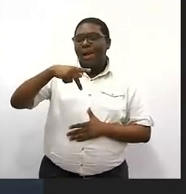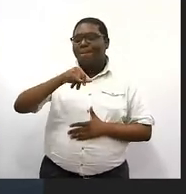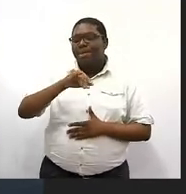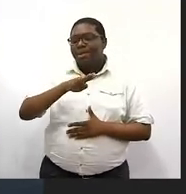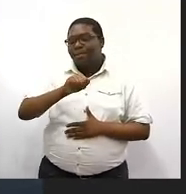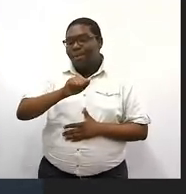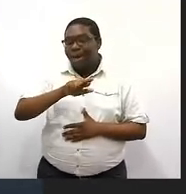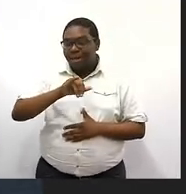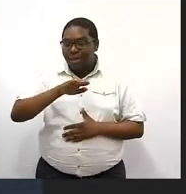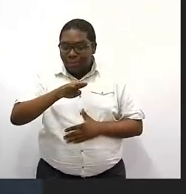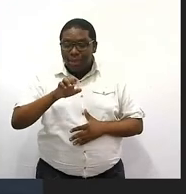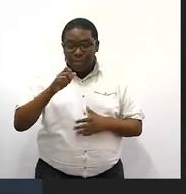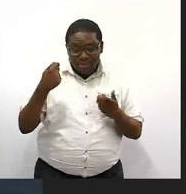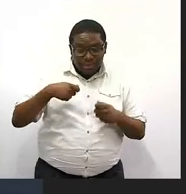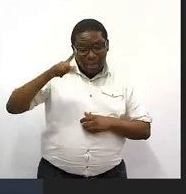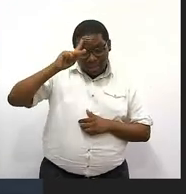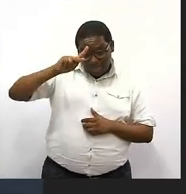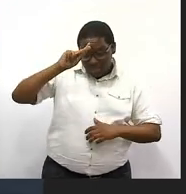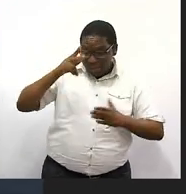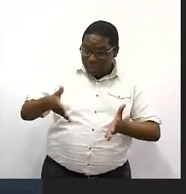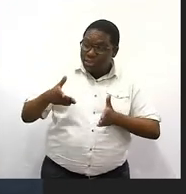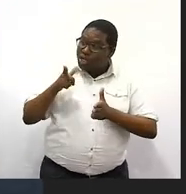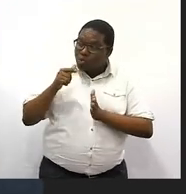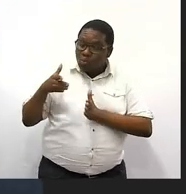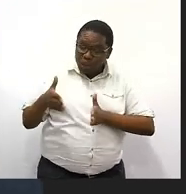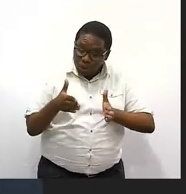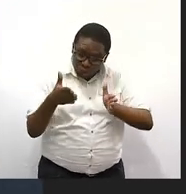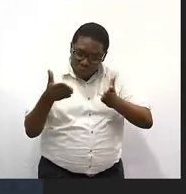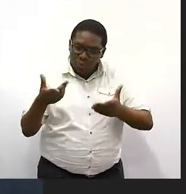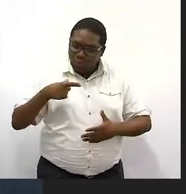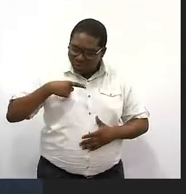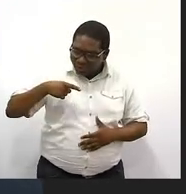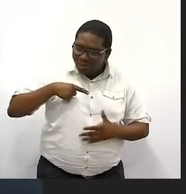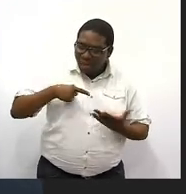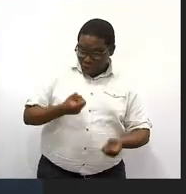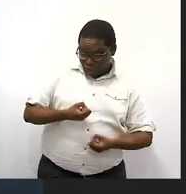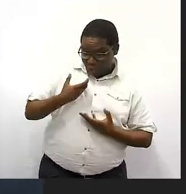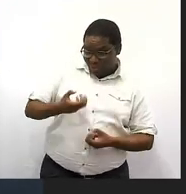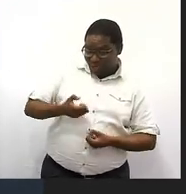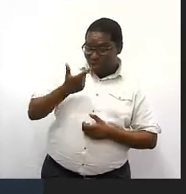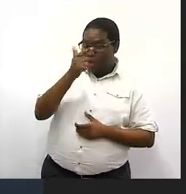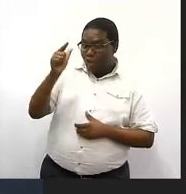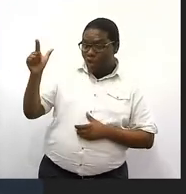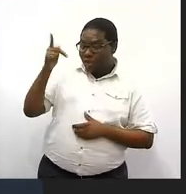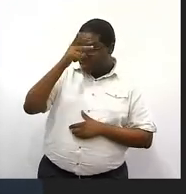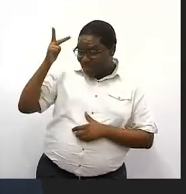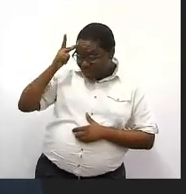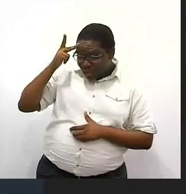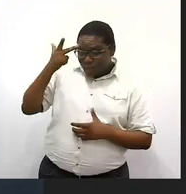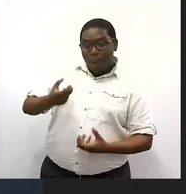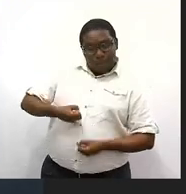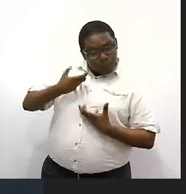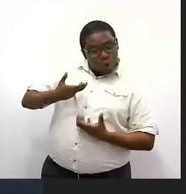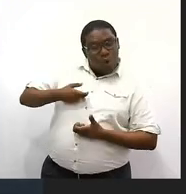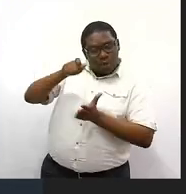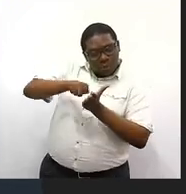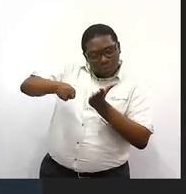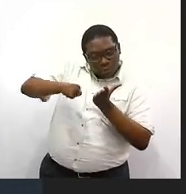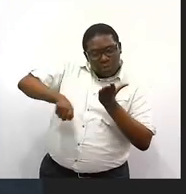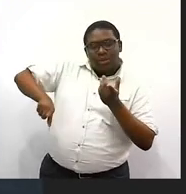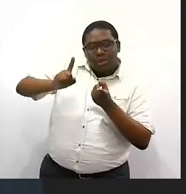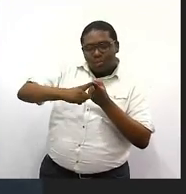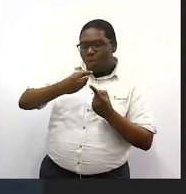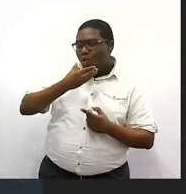lembrar que esse rio Capibaribe, ele vai servir de inspiração para grandes outros escritores, como é o caso do Manuel Bandeira,